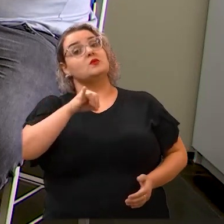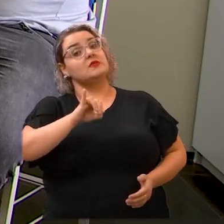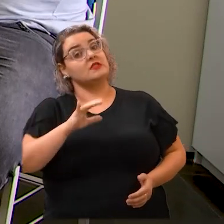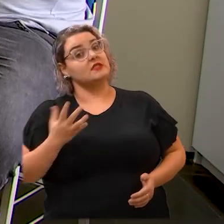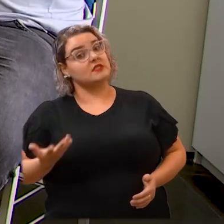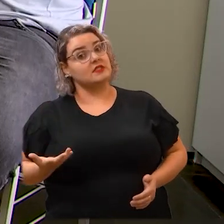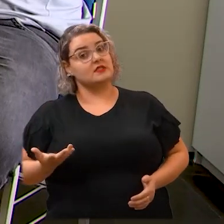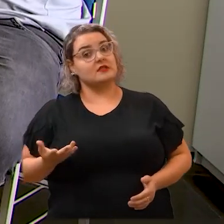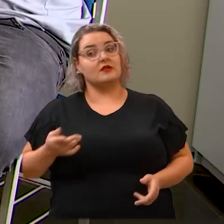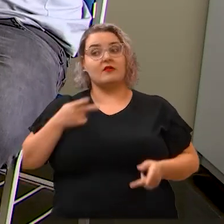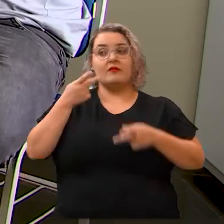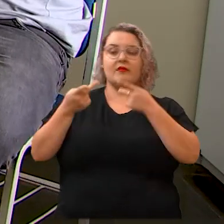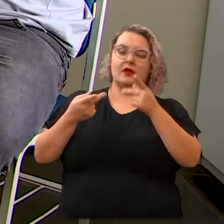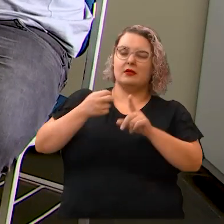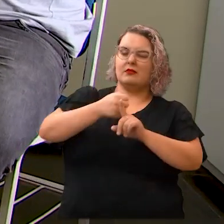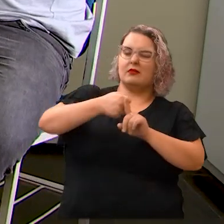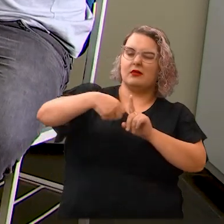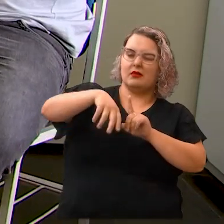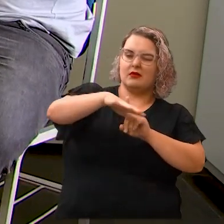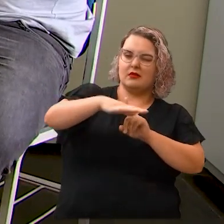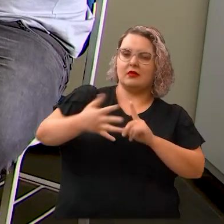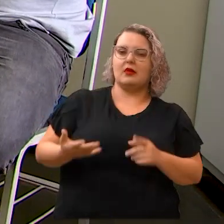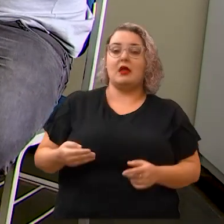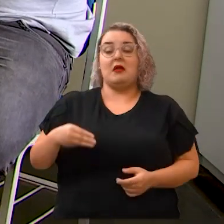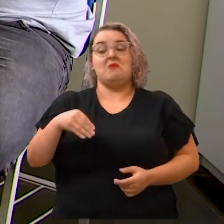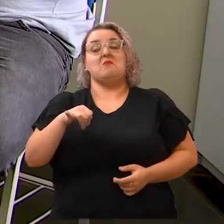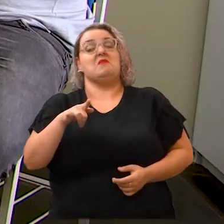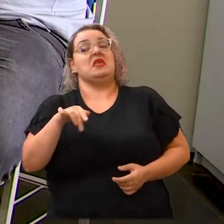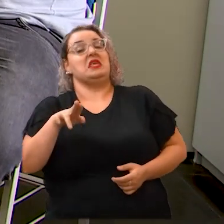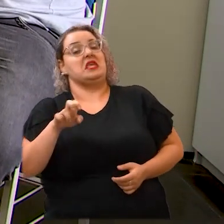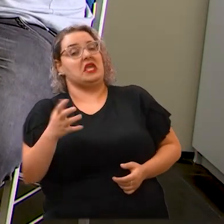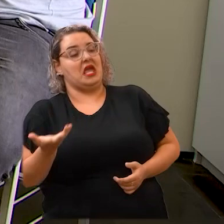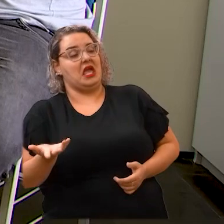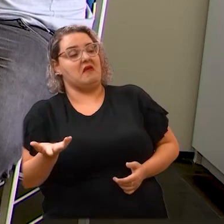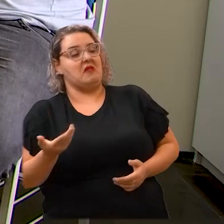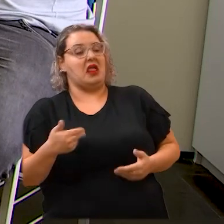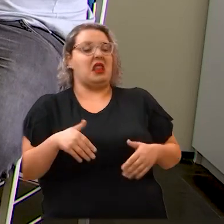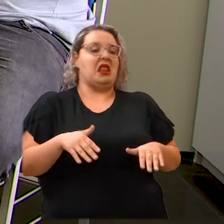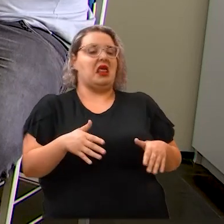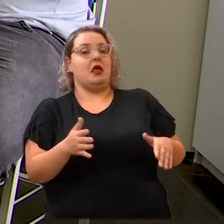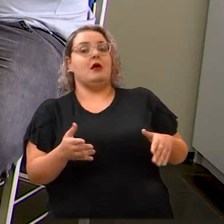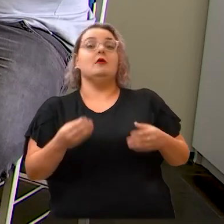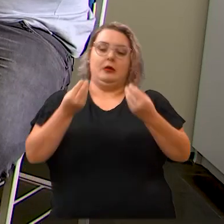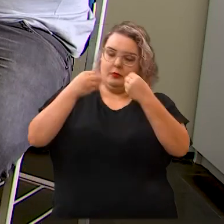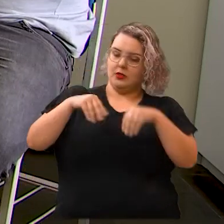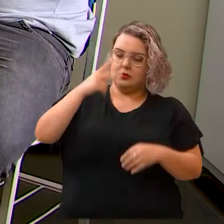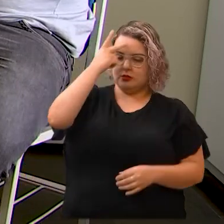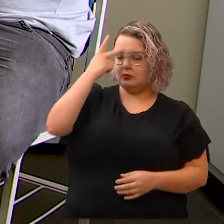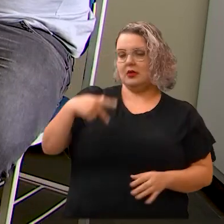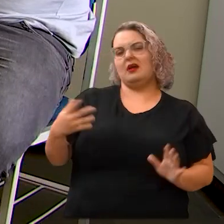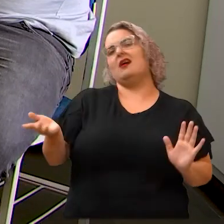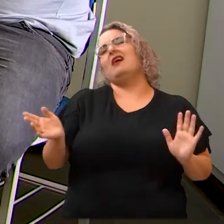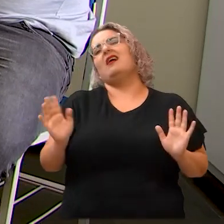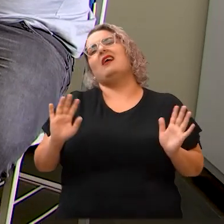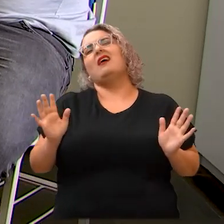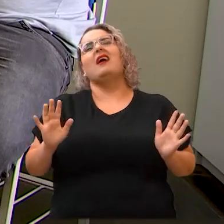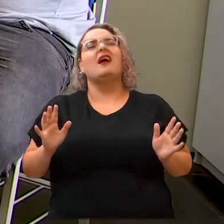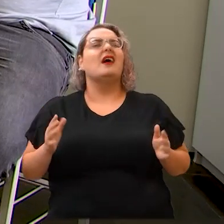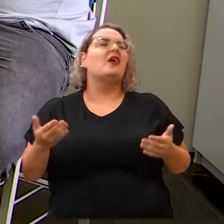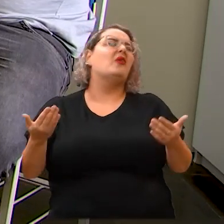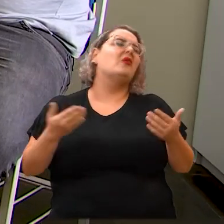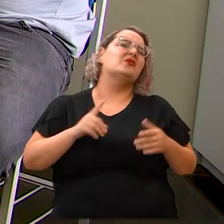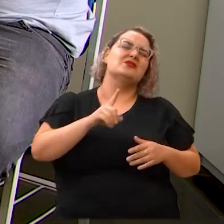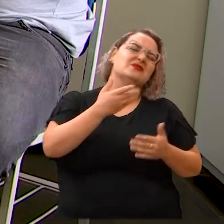der o que a gente chama na gíria né Messias de migué você vai estar se prejudicando então ah não hoje vou